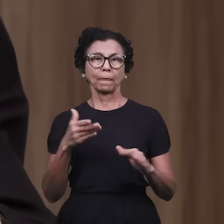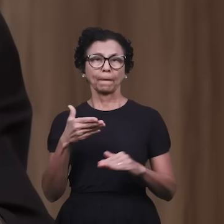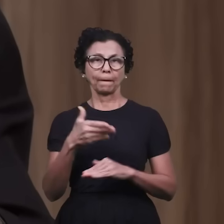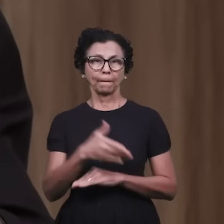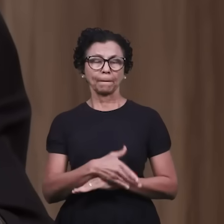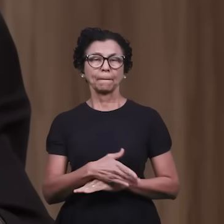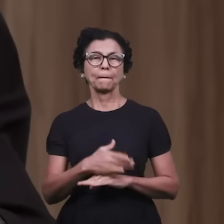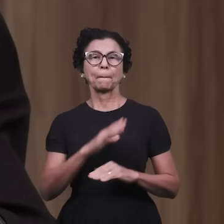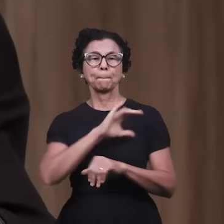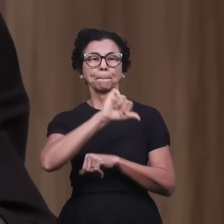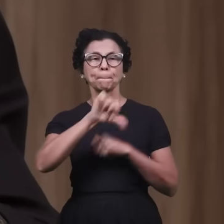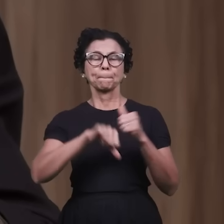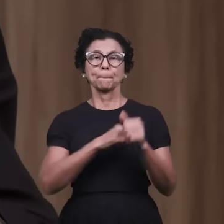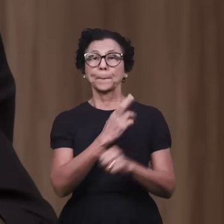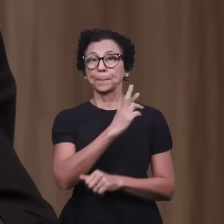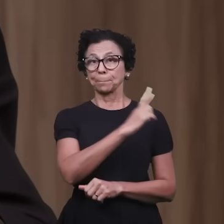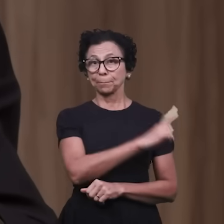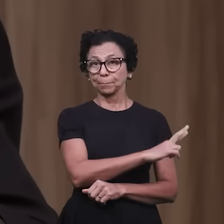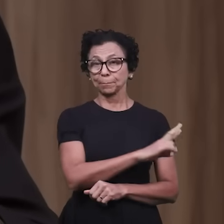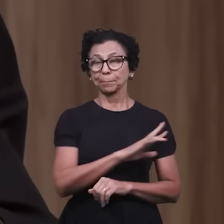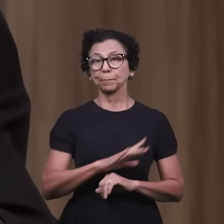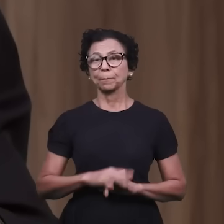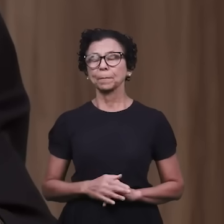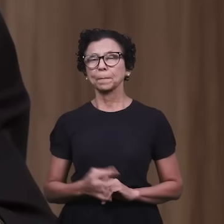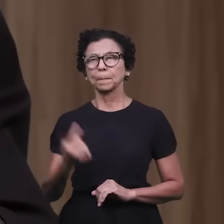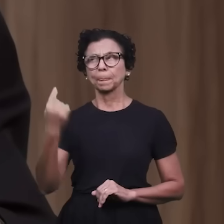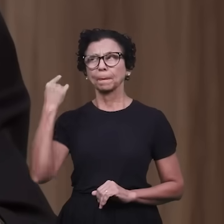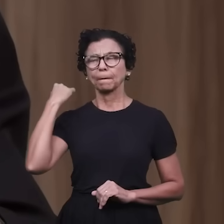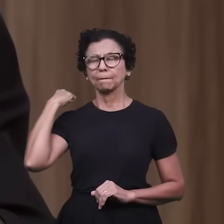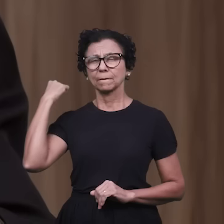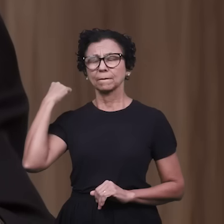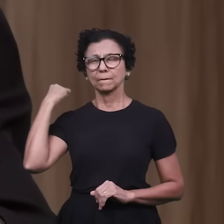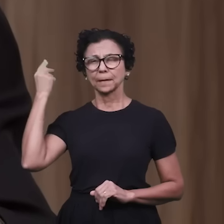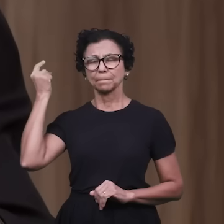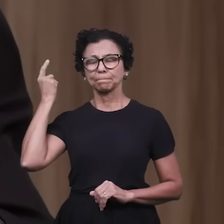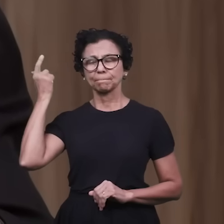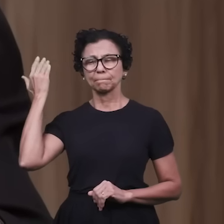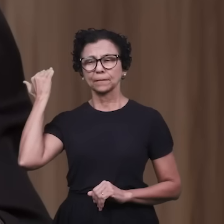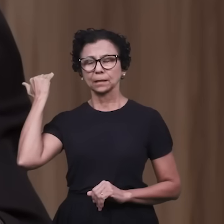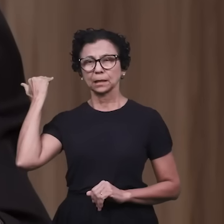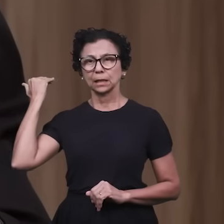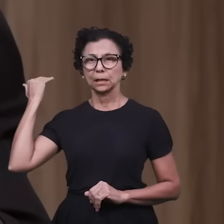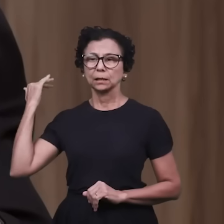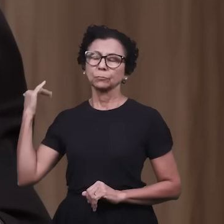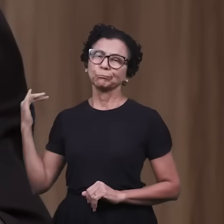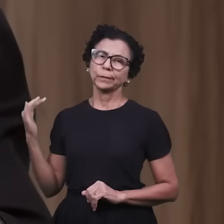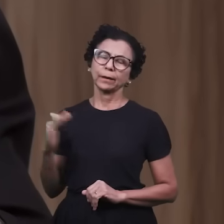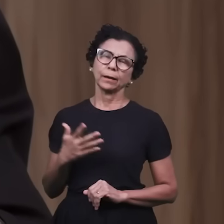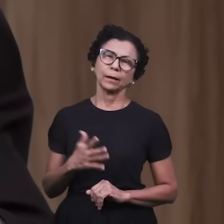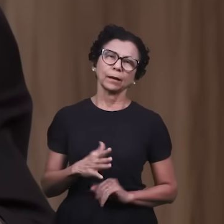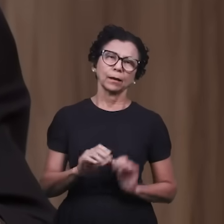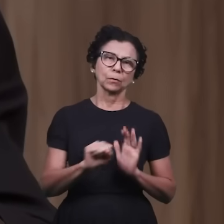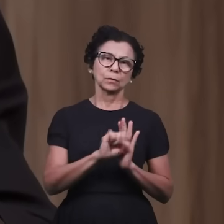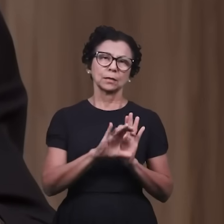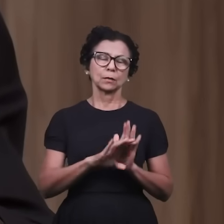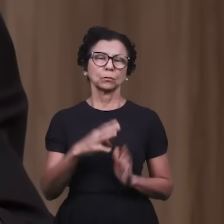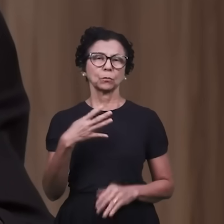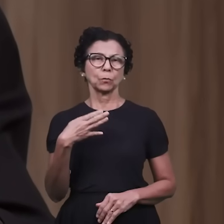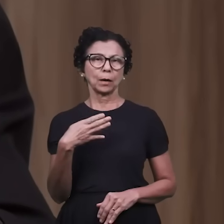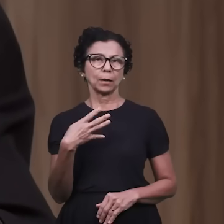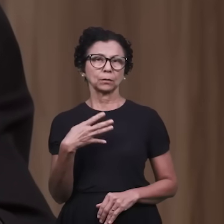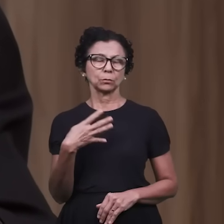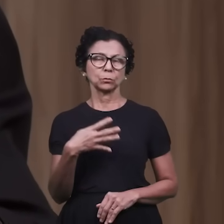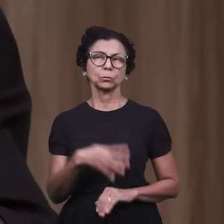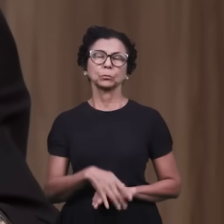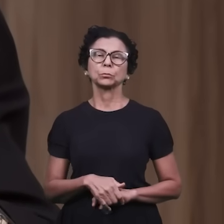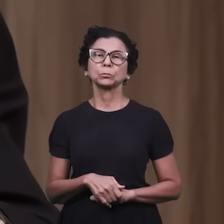na reforma propriamente dito, eu queria voltar um pouquinho lá no século